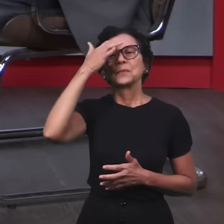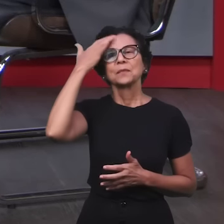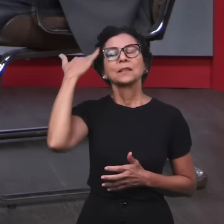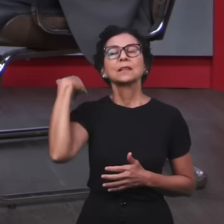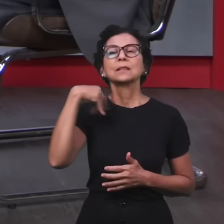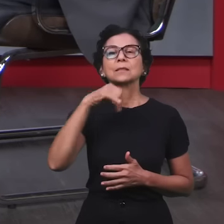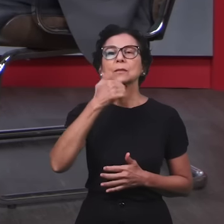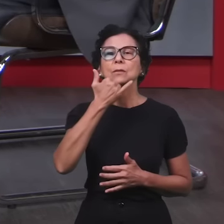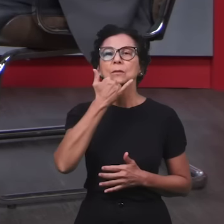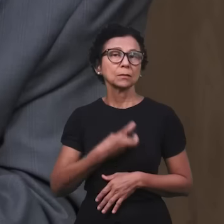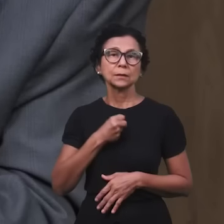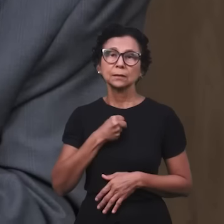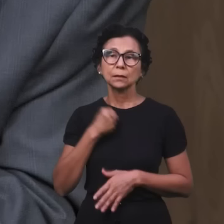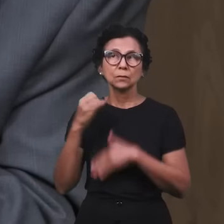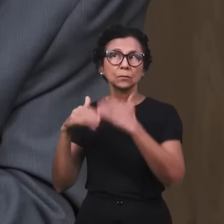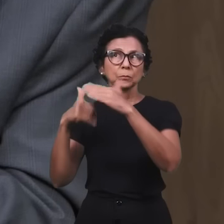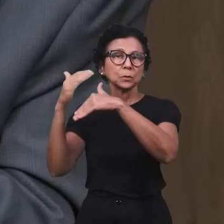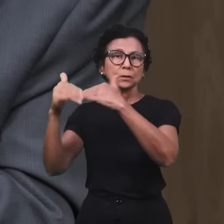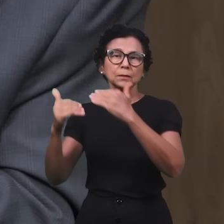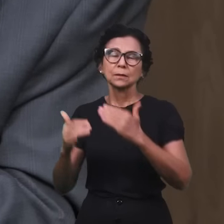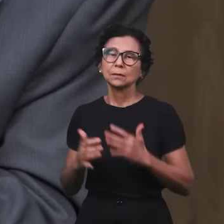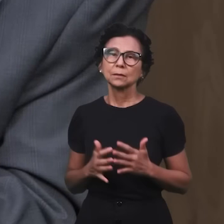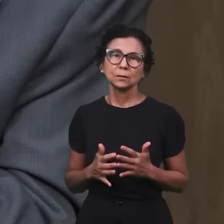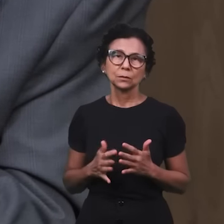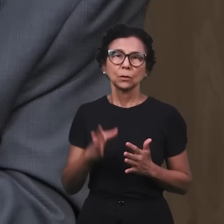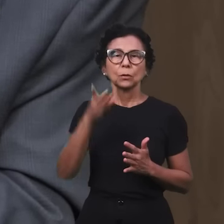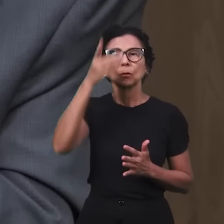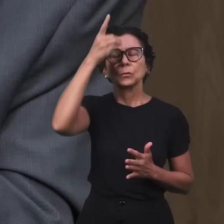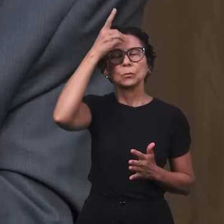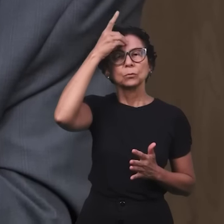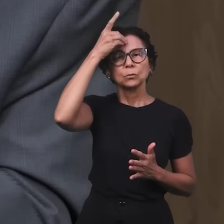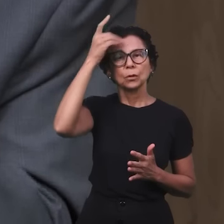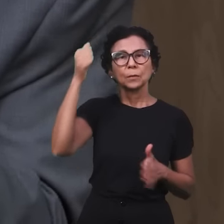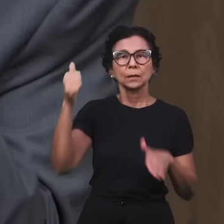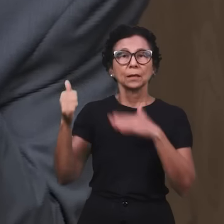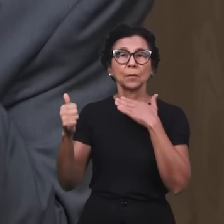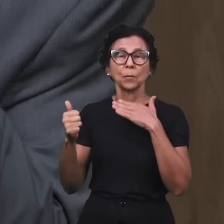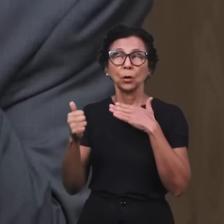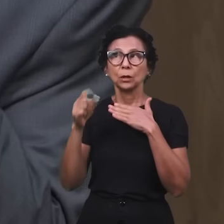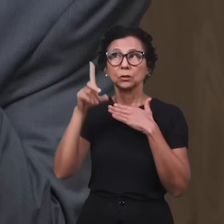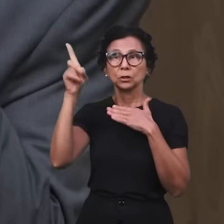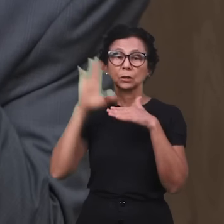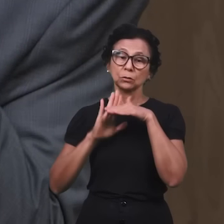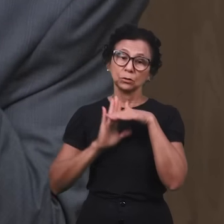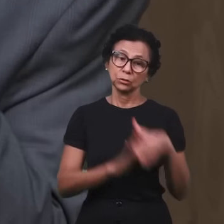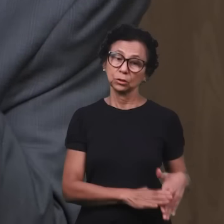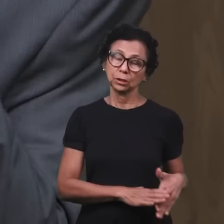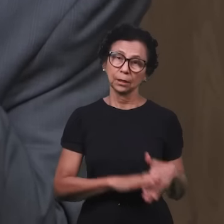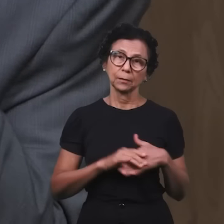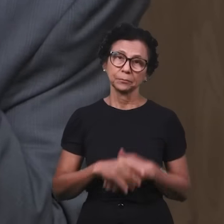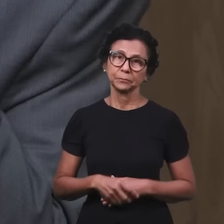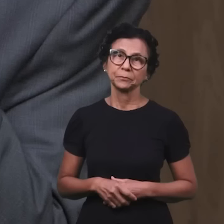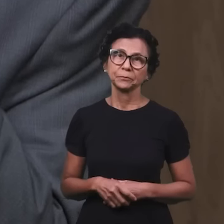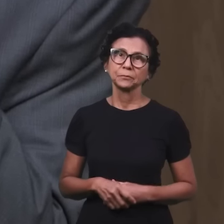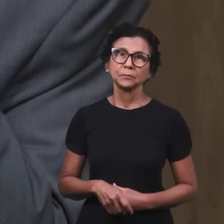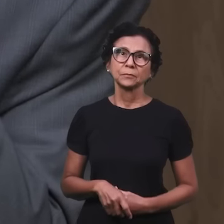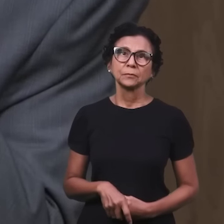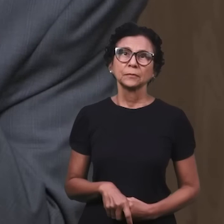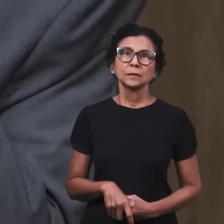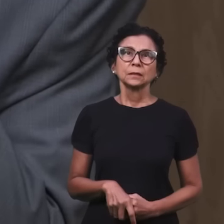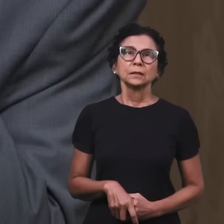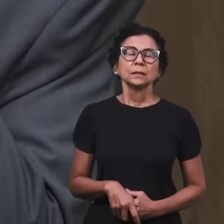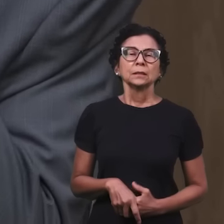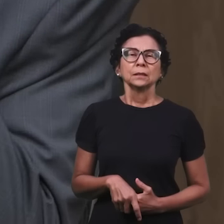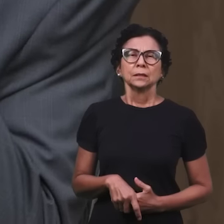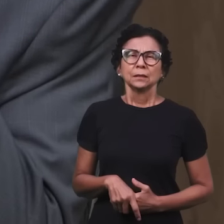fala ao homem para livrar o homem da morte. E o dom espiritual é para livrar o homem da morte. Mas aí, voltando agora, nós já tem muita coisa de Jó